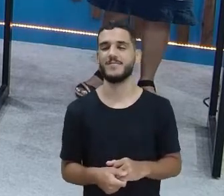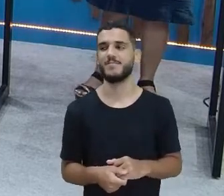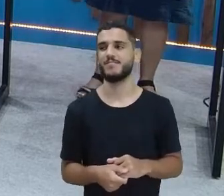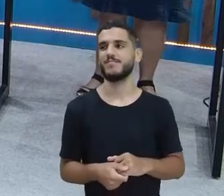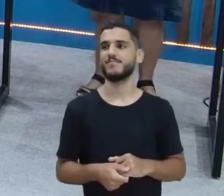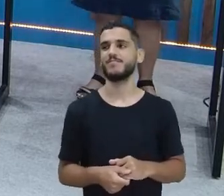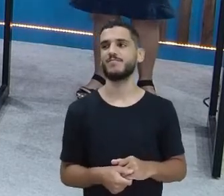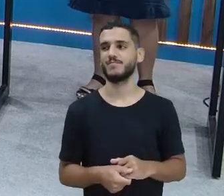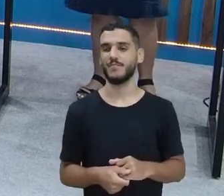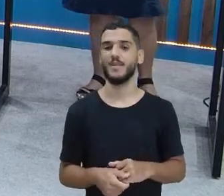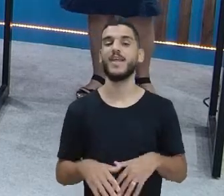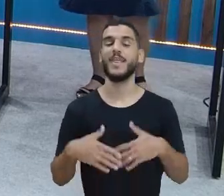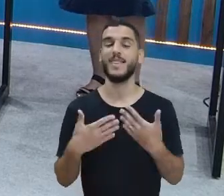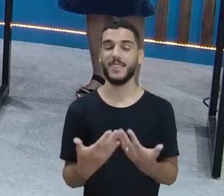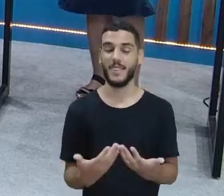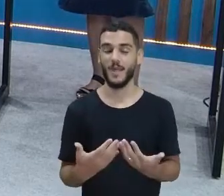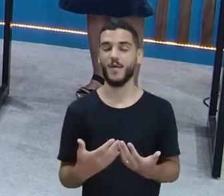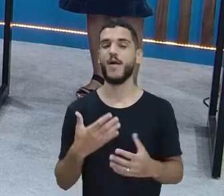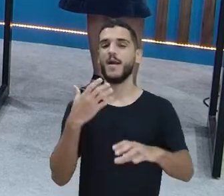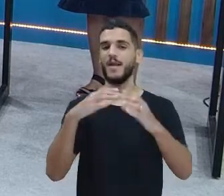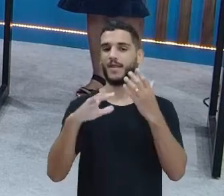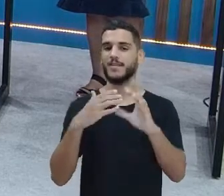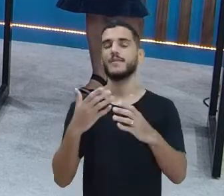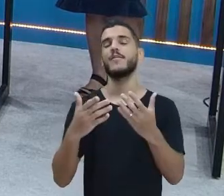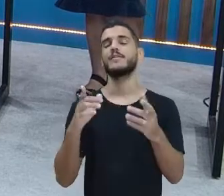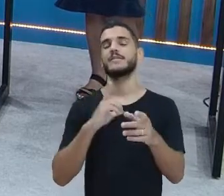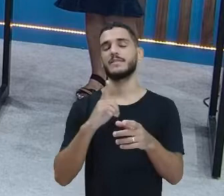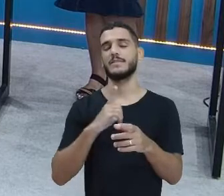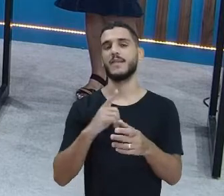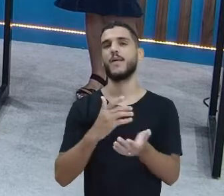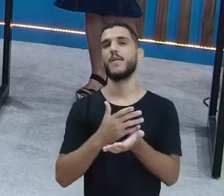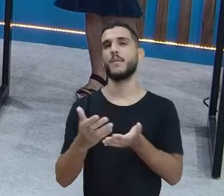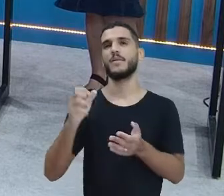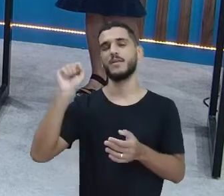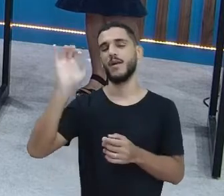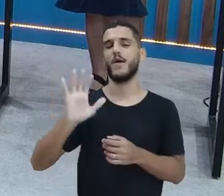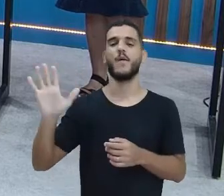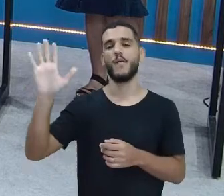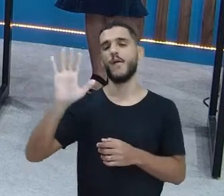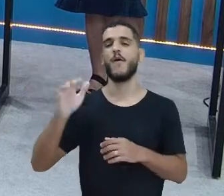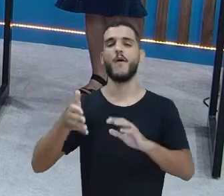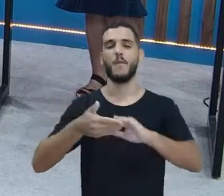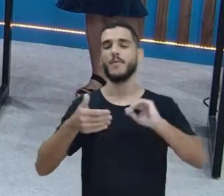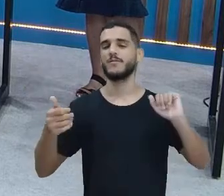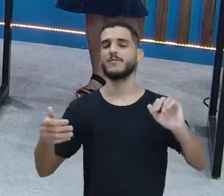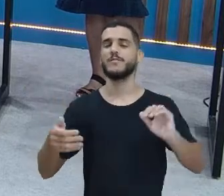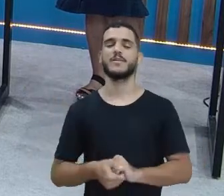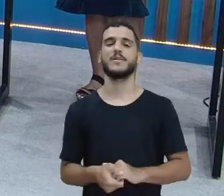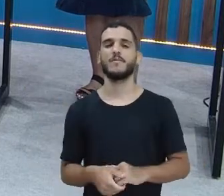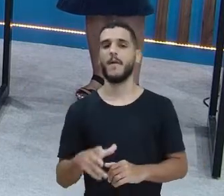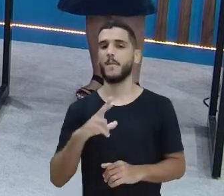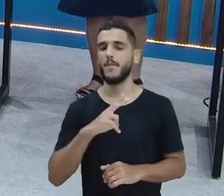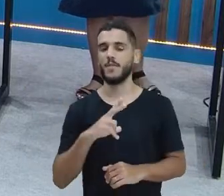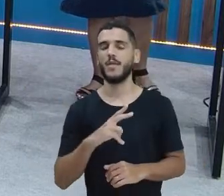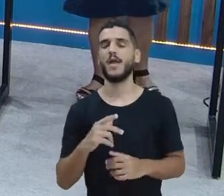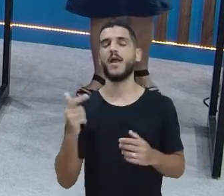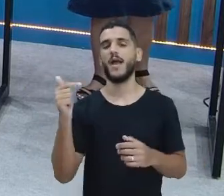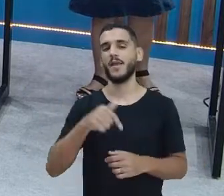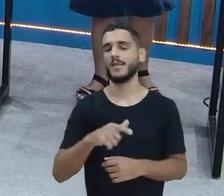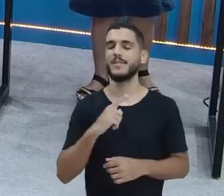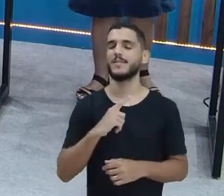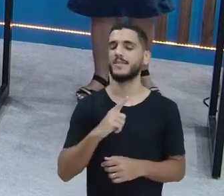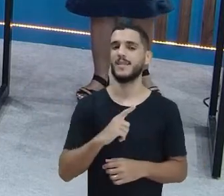foi. Bom, inclusive, algumas dessas canções nasceram na Europa, lá pro lado da Espanha, Portugal. E como aqui recebemos essas pessoas,